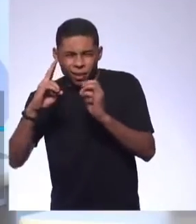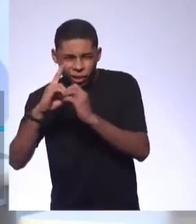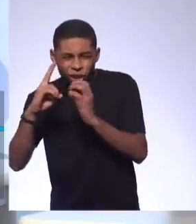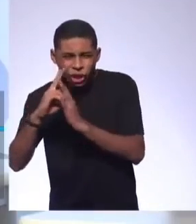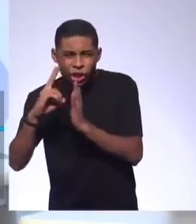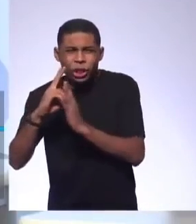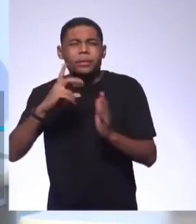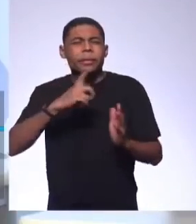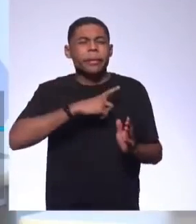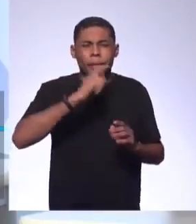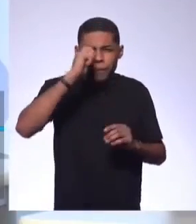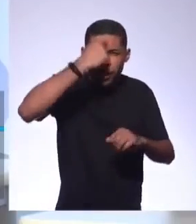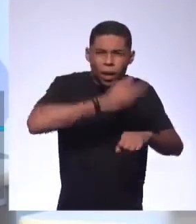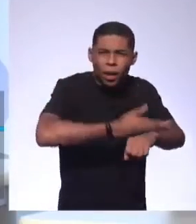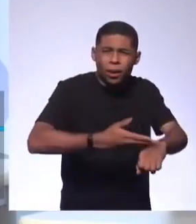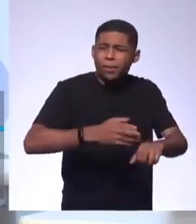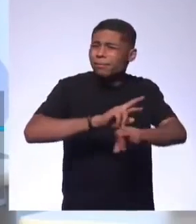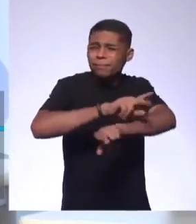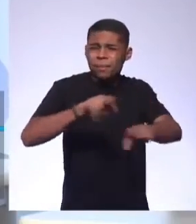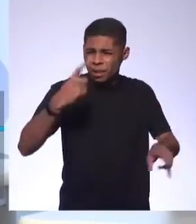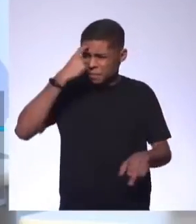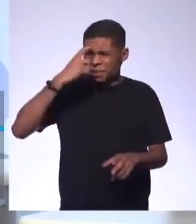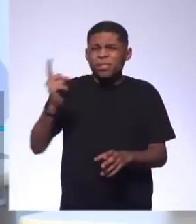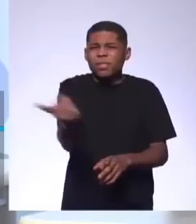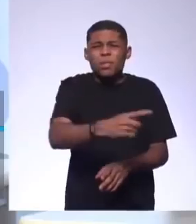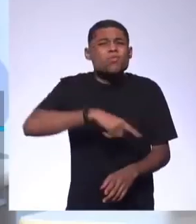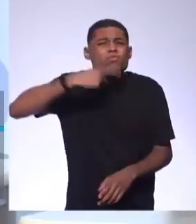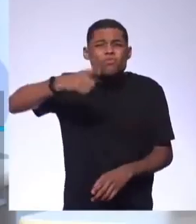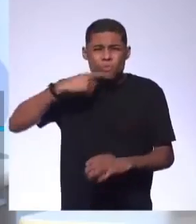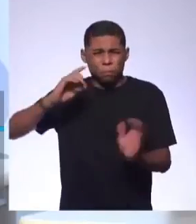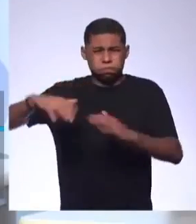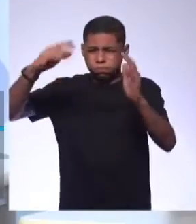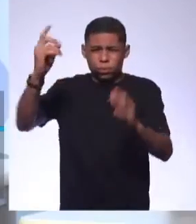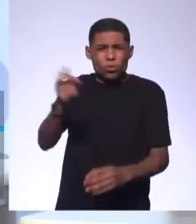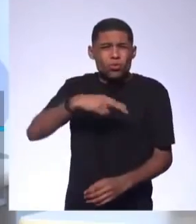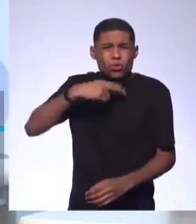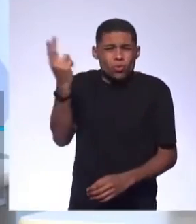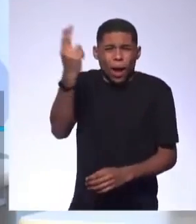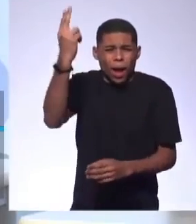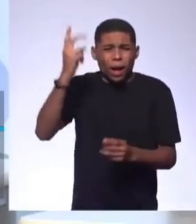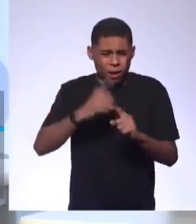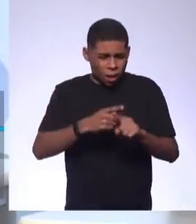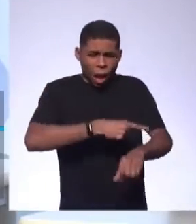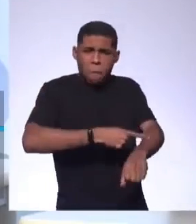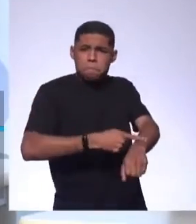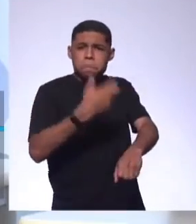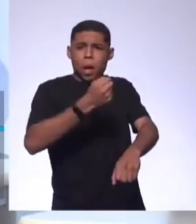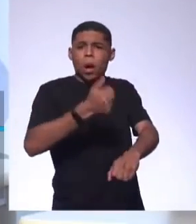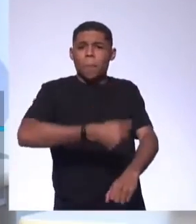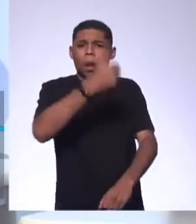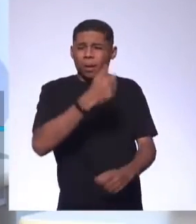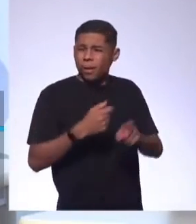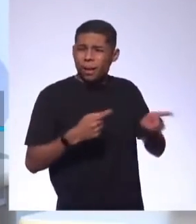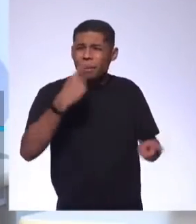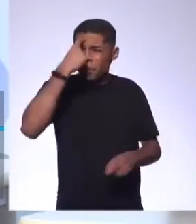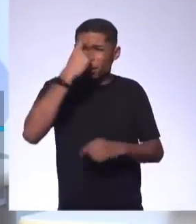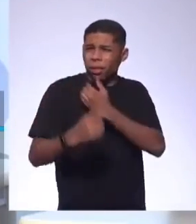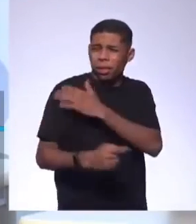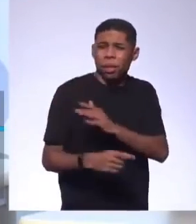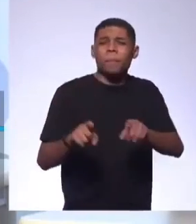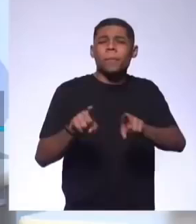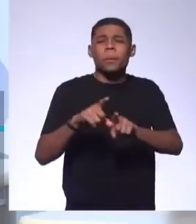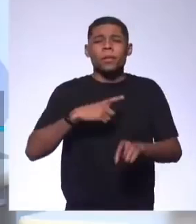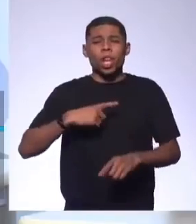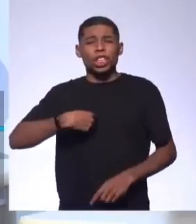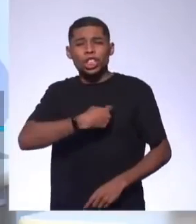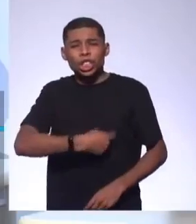onde ia aí o caminho dessas teorias para justificar a exploração dessas regiões como a África, como a China também,